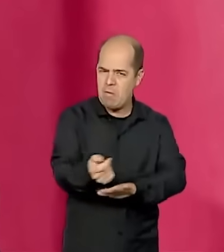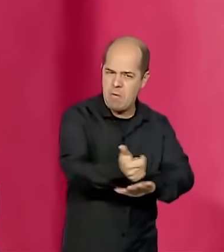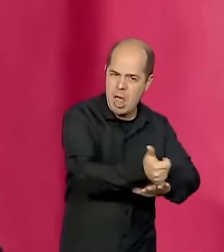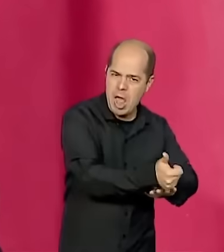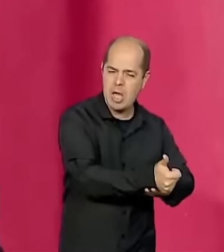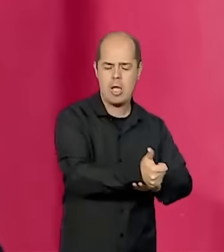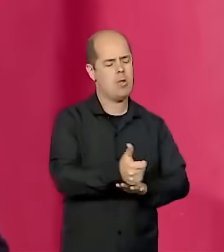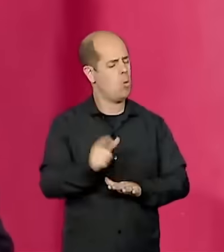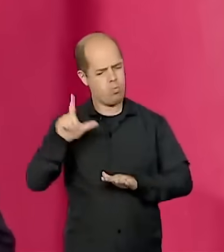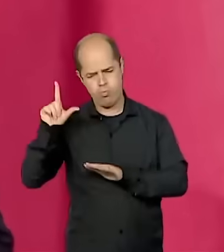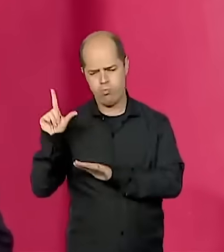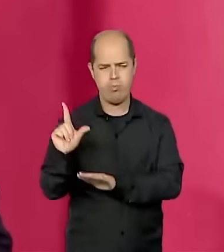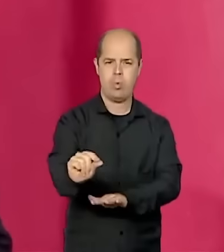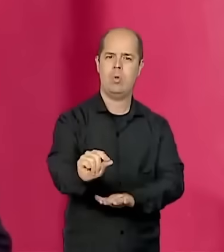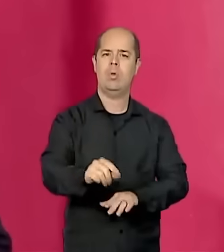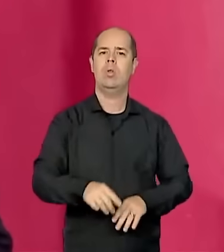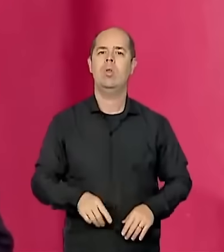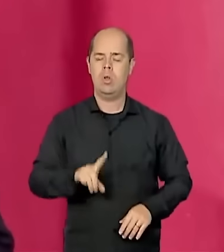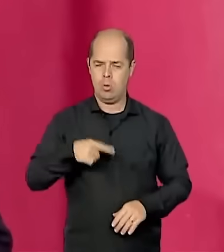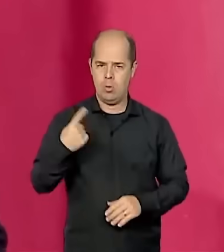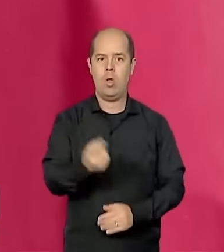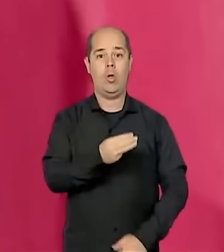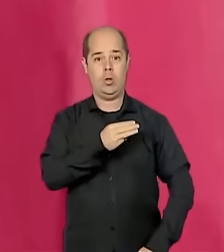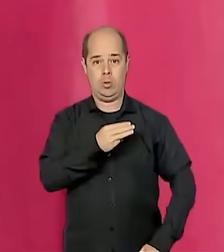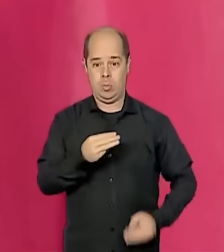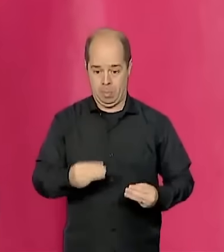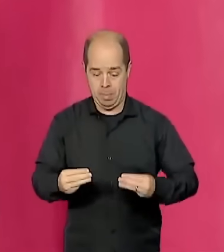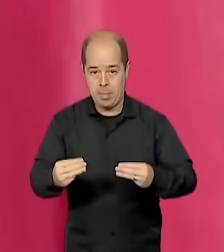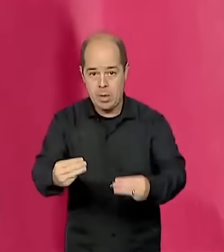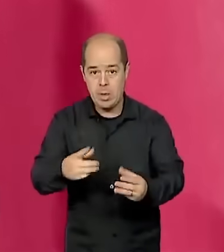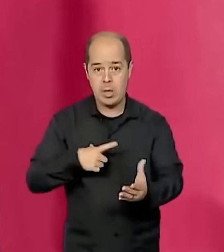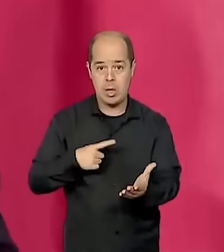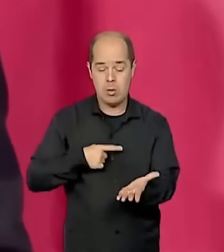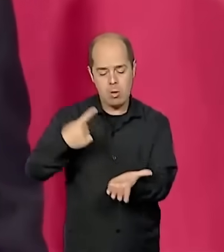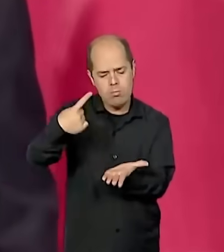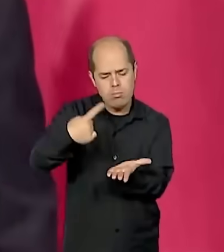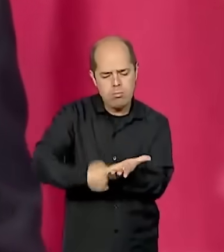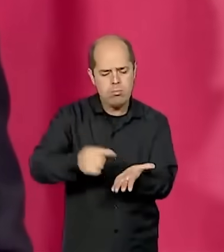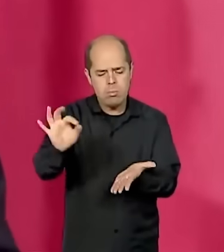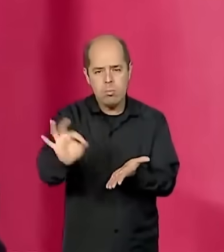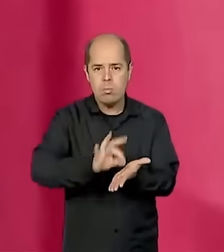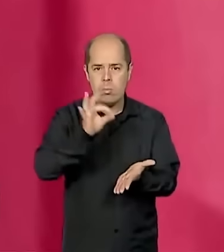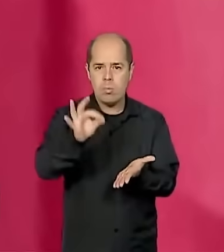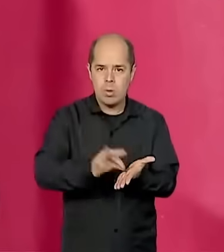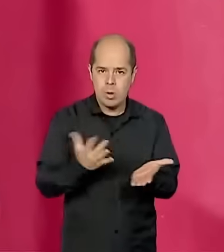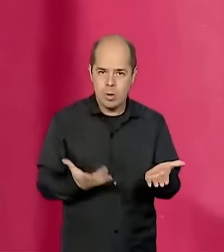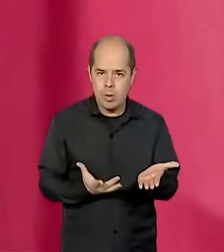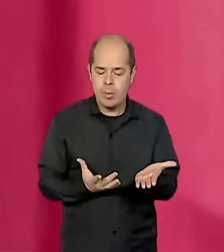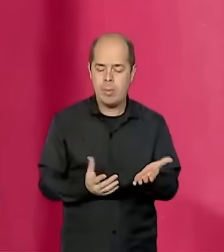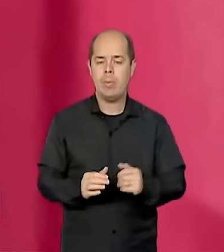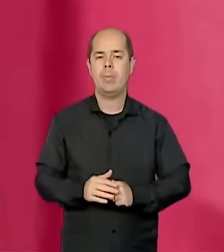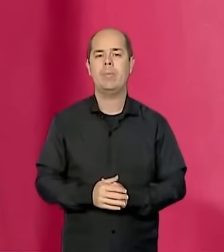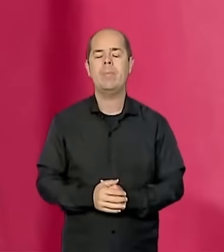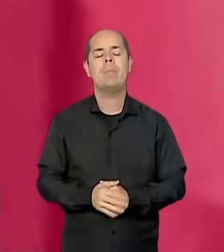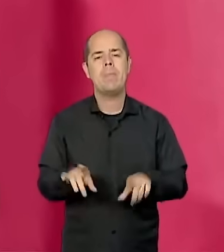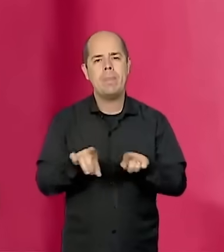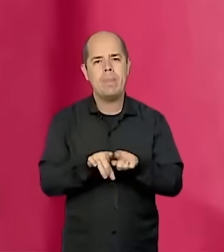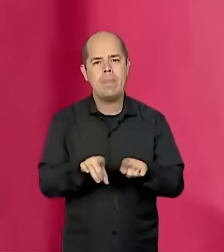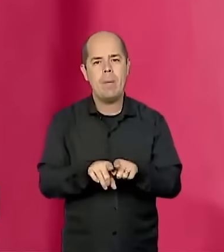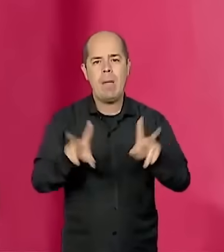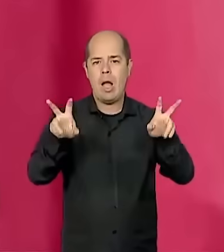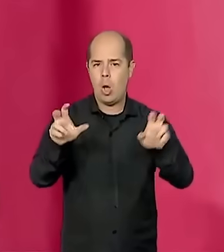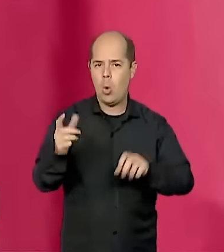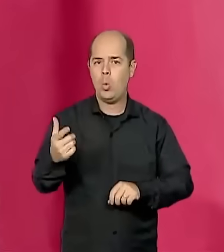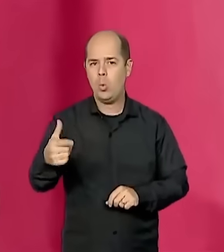nossos ministérios assinaram uma declaração de intenções quanto à matéria. Também falamos da